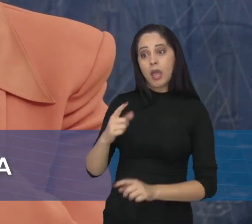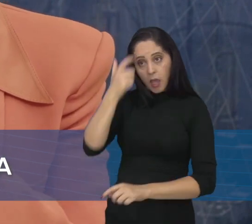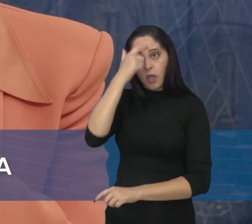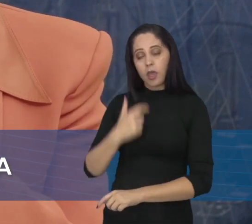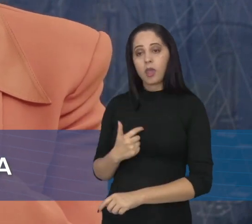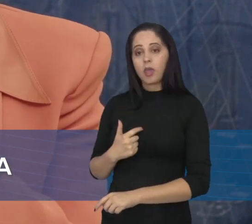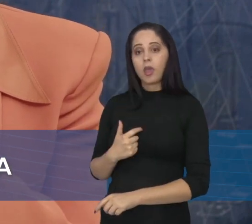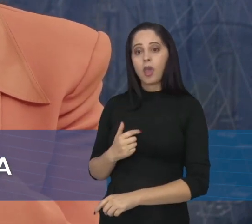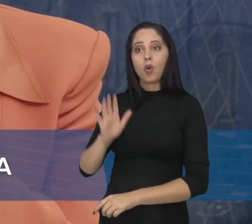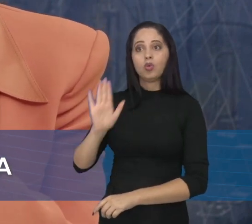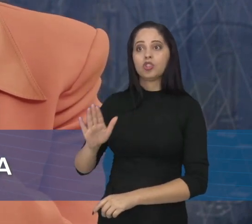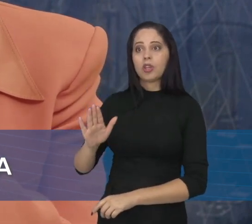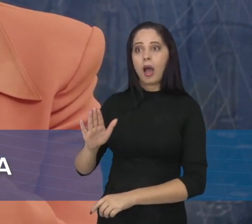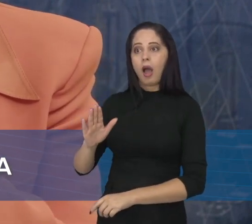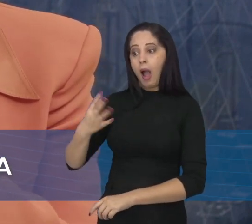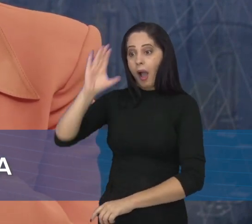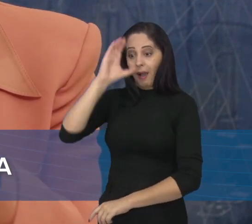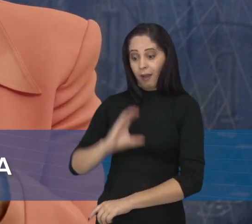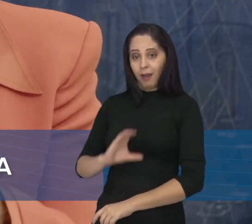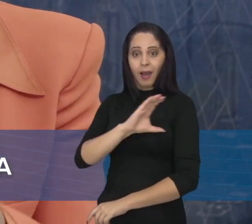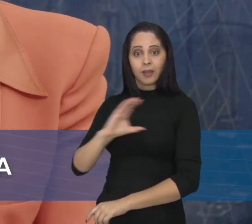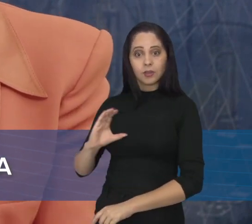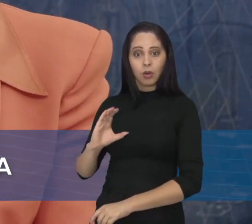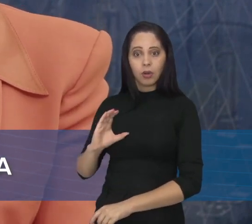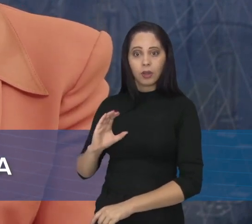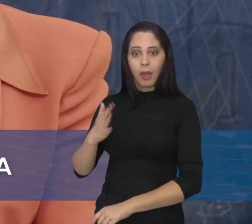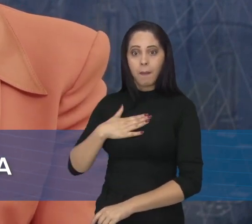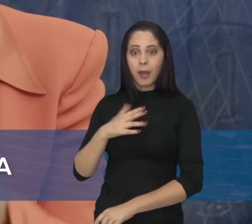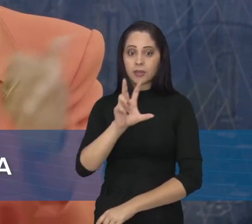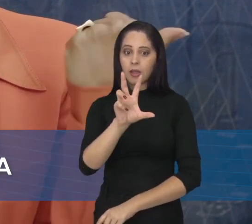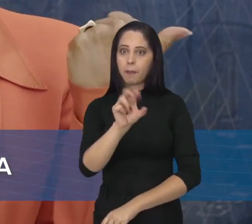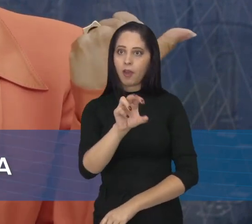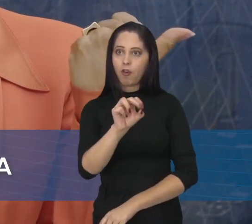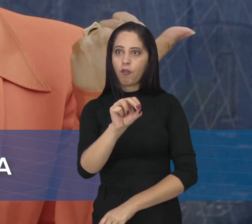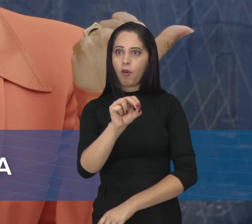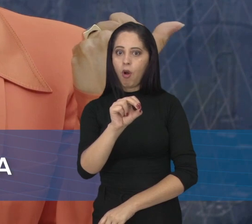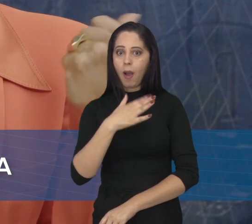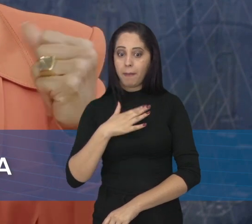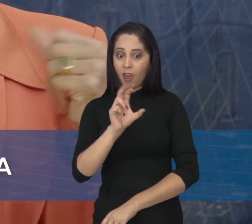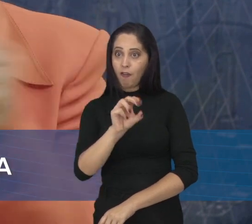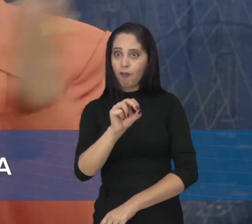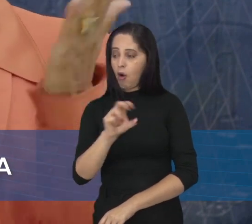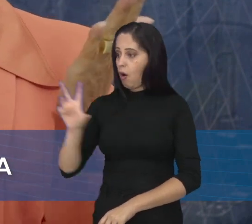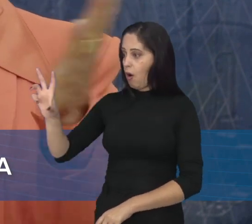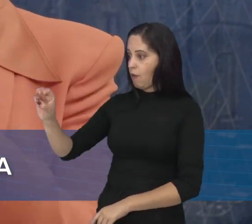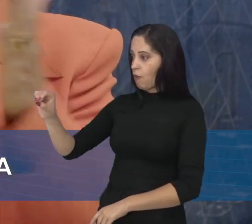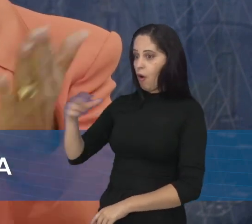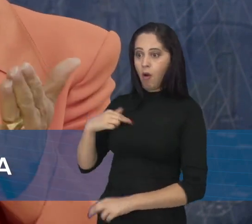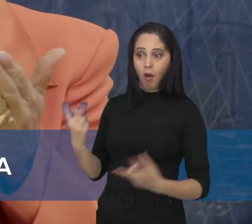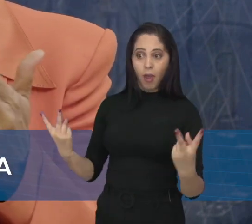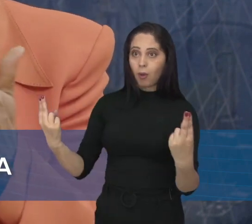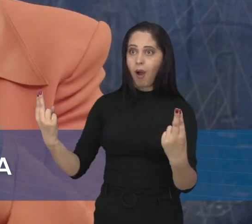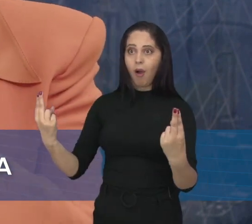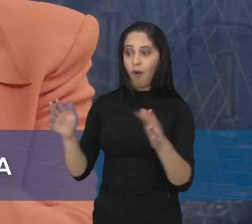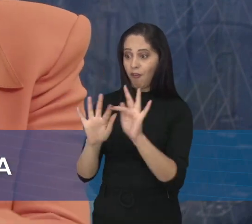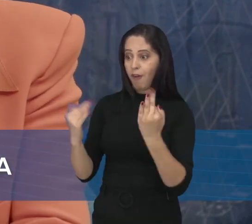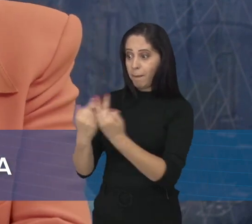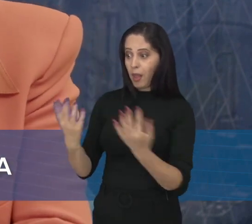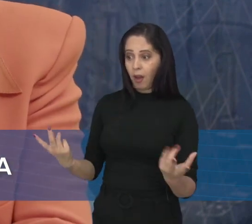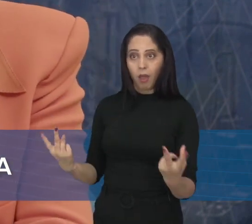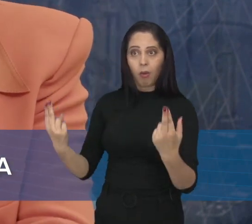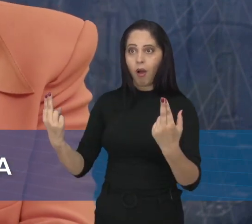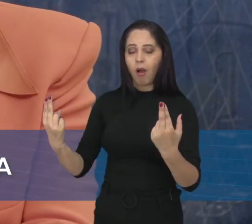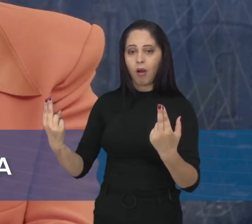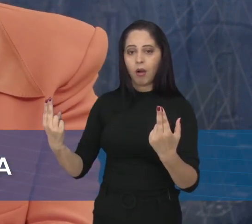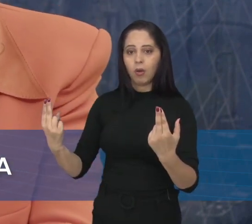experiência de vida católica. Mas a minha avó continua, minha outra avó continua, todo mundo da mesma família.